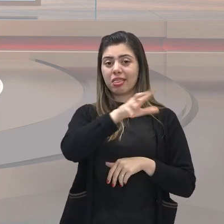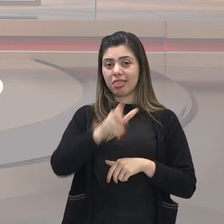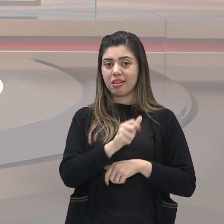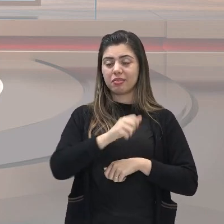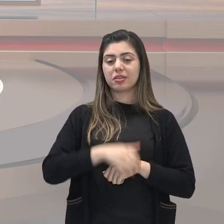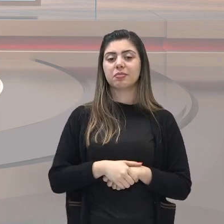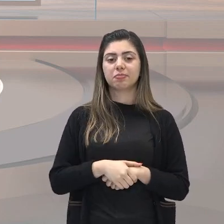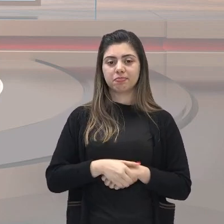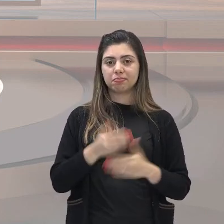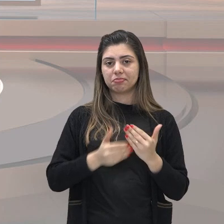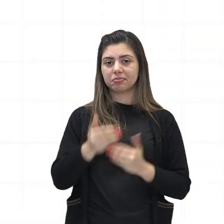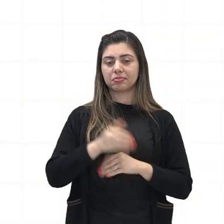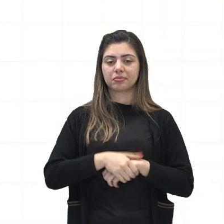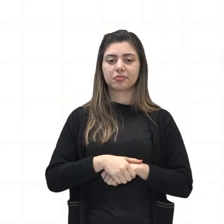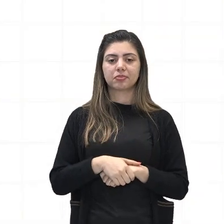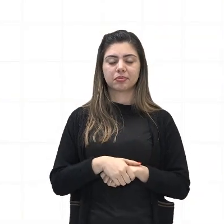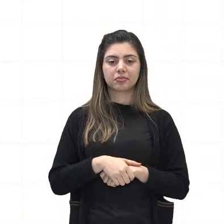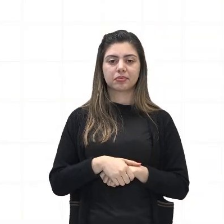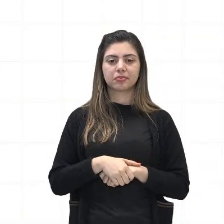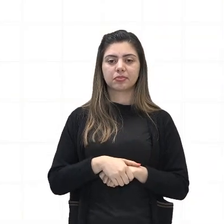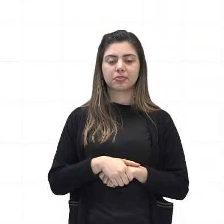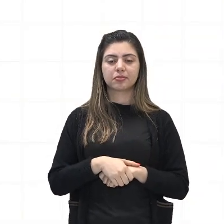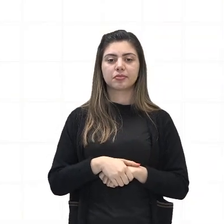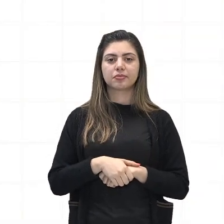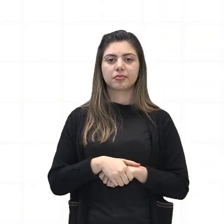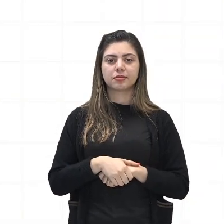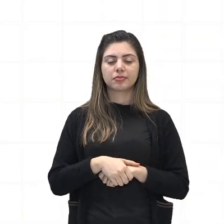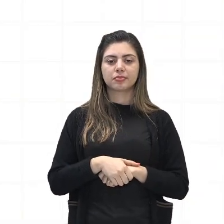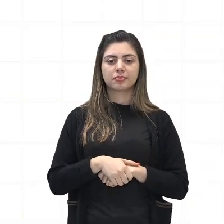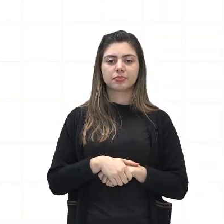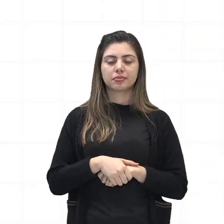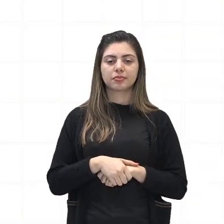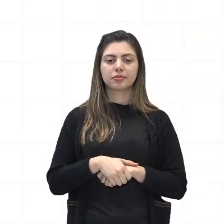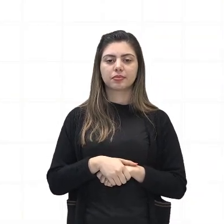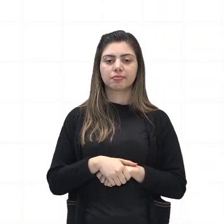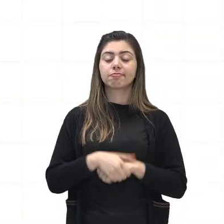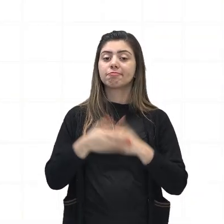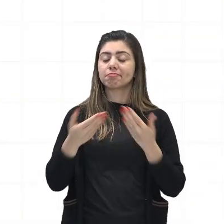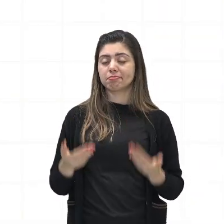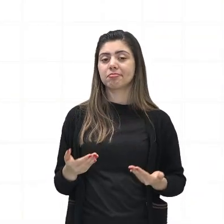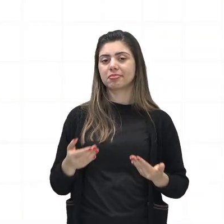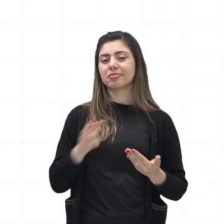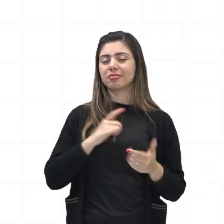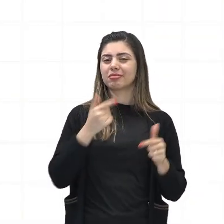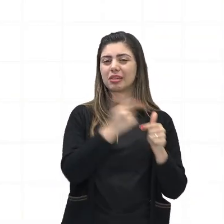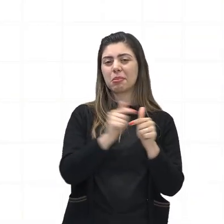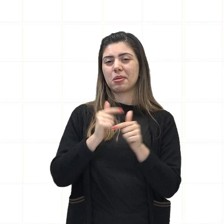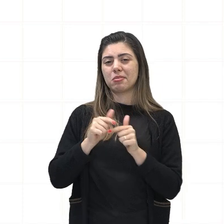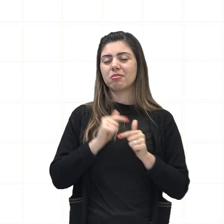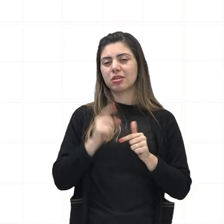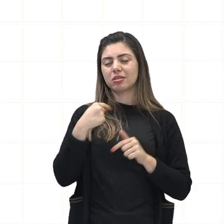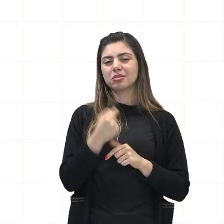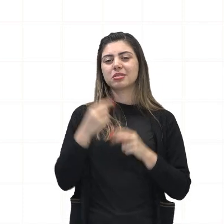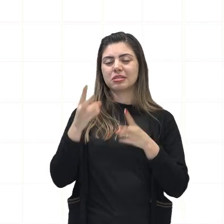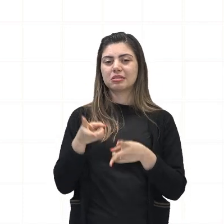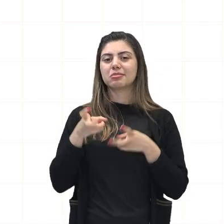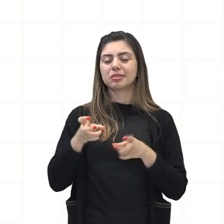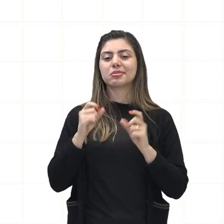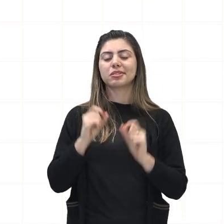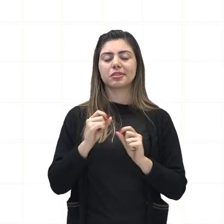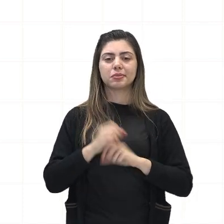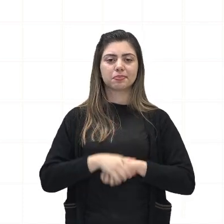momento. Continuando, vamos lá então. Um dos grandes problemas que nós vamos ver com a